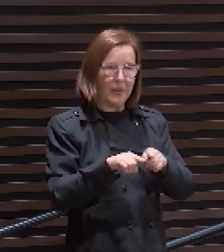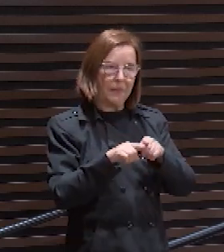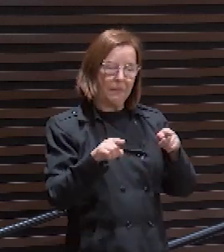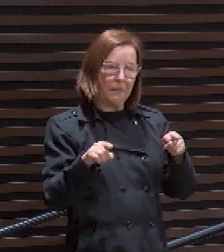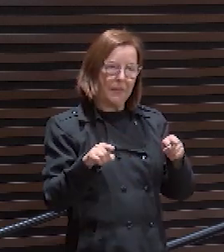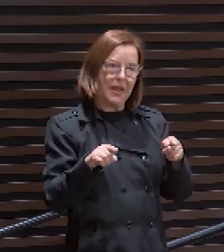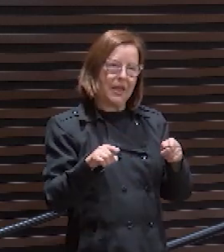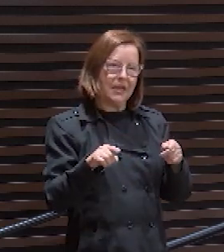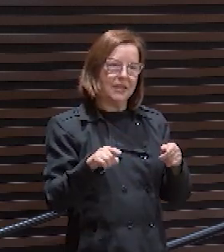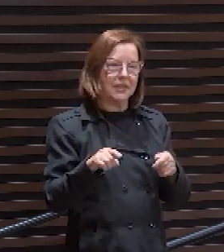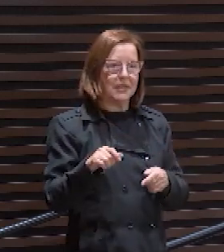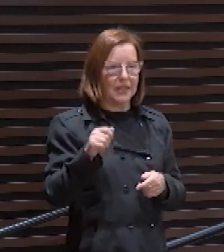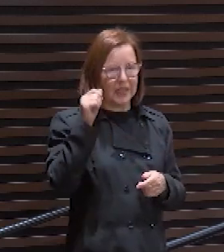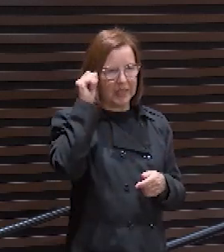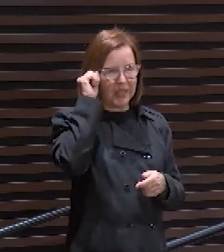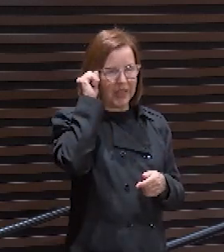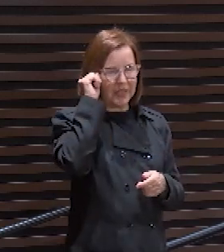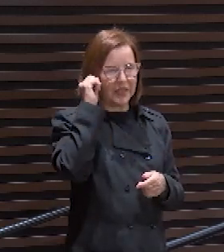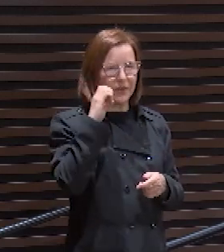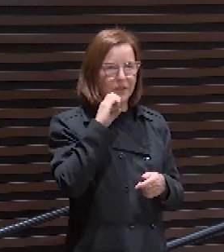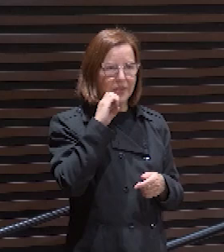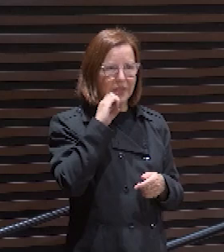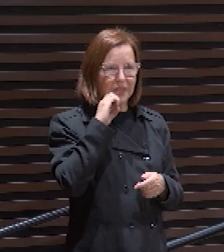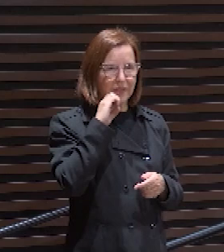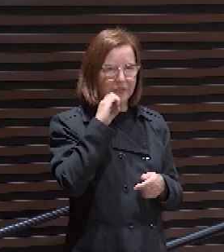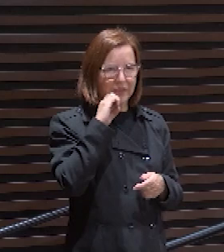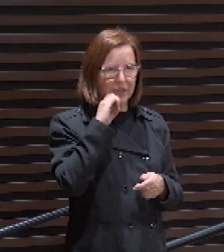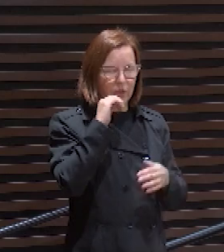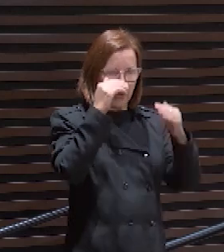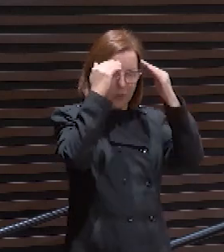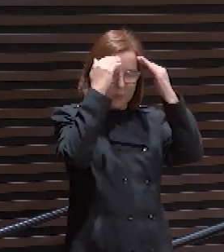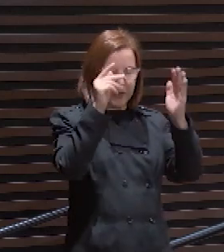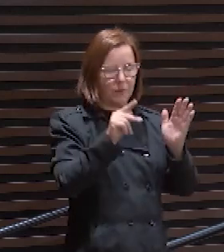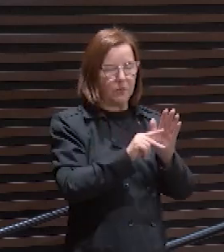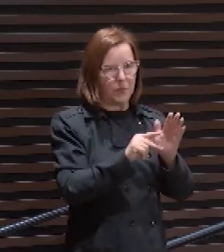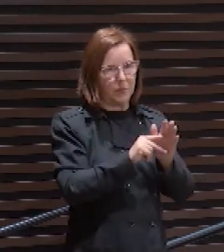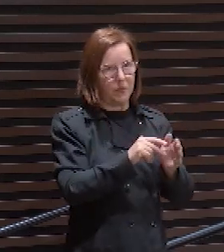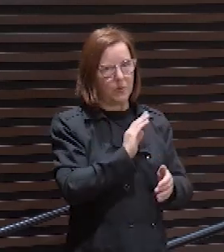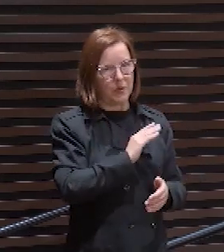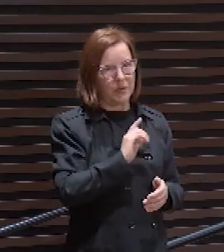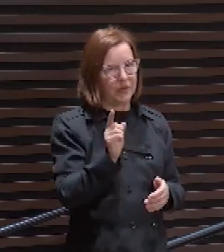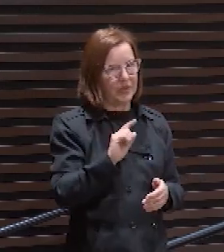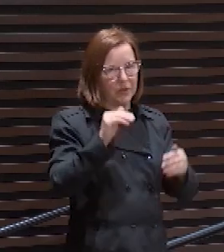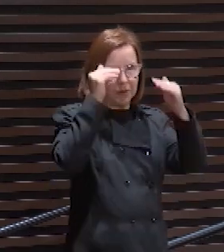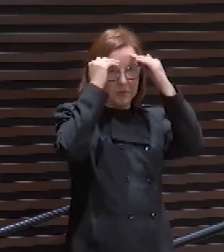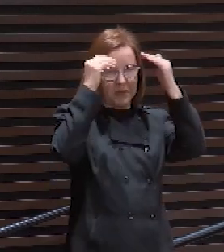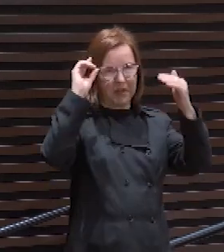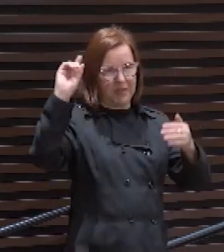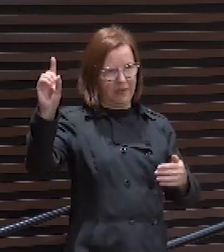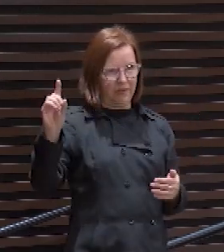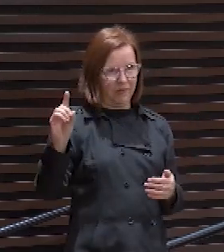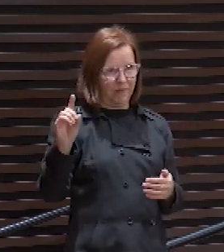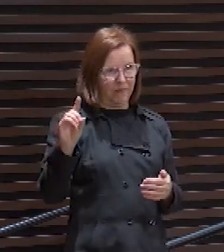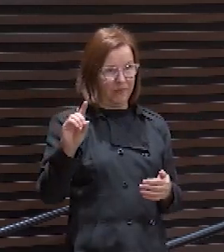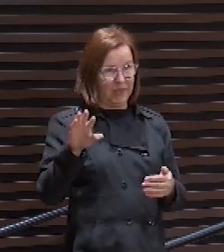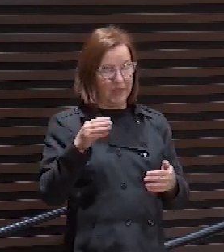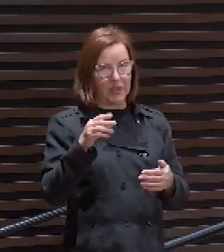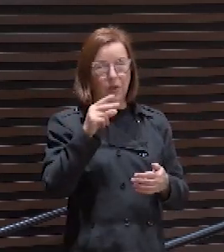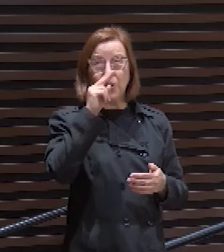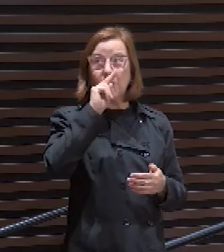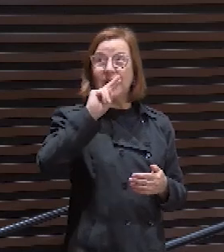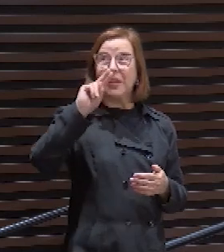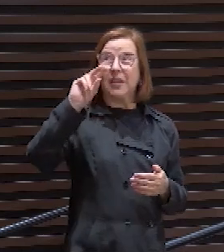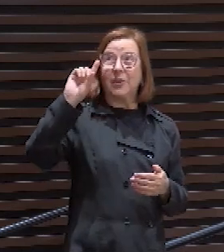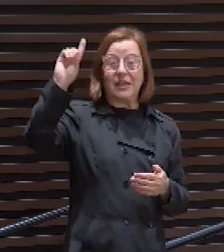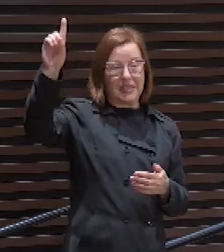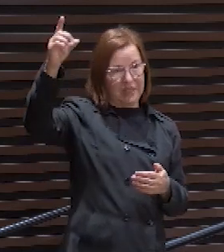seu coração, do que obedecer à lei de Deus. Ou seja, eles olharam para Deus como rei e eles queriam ser como